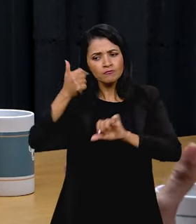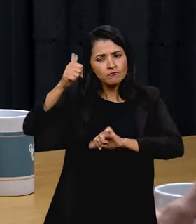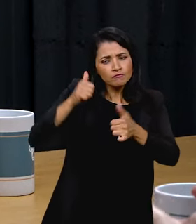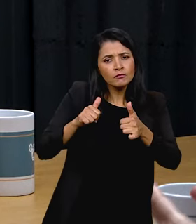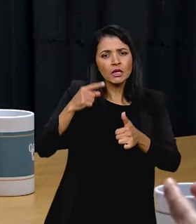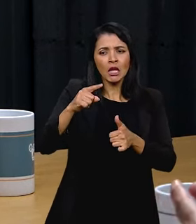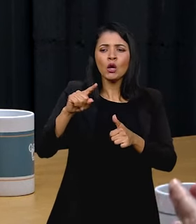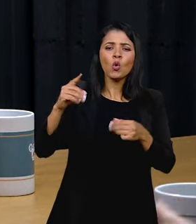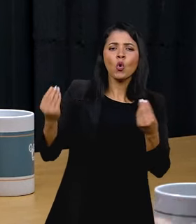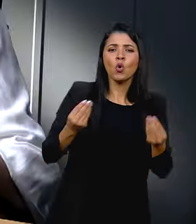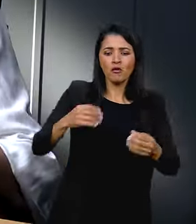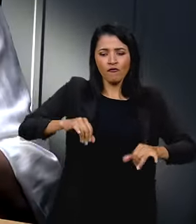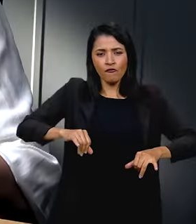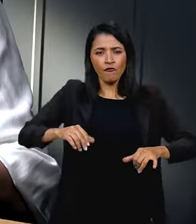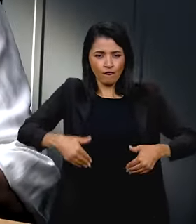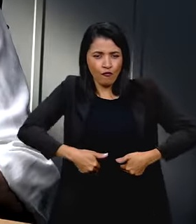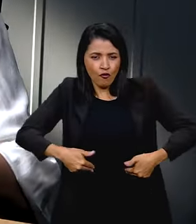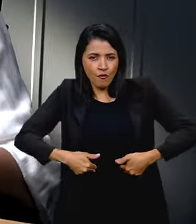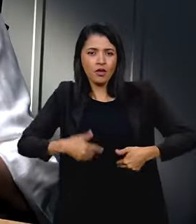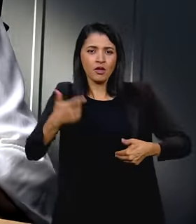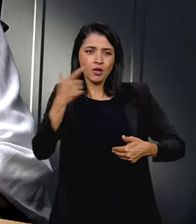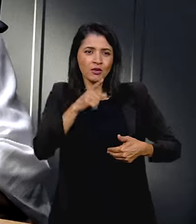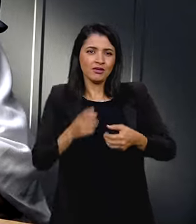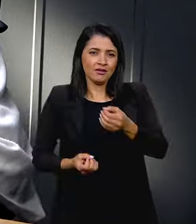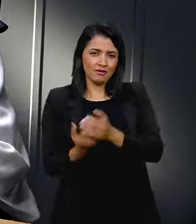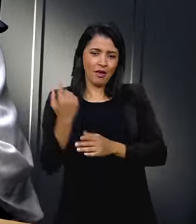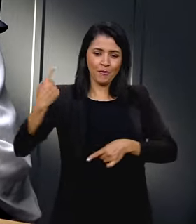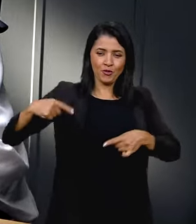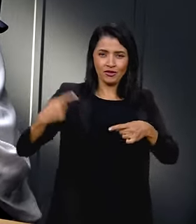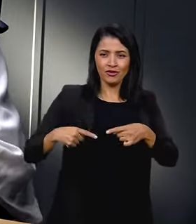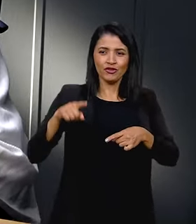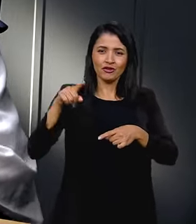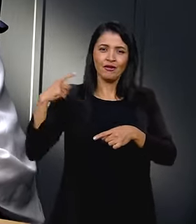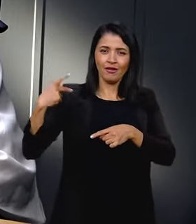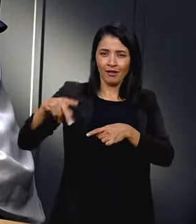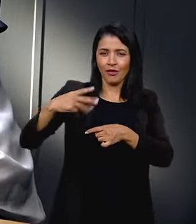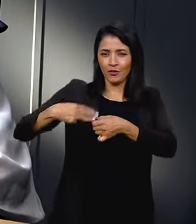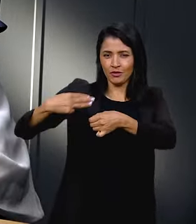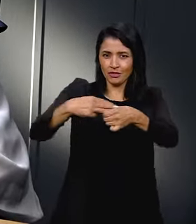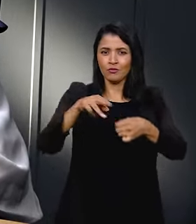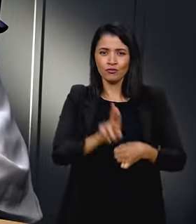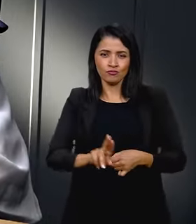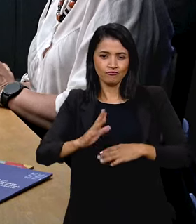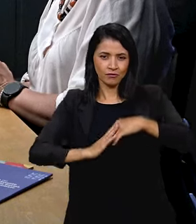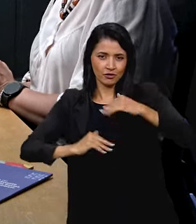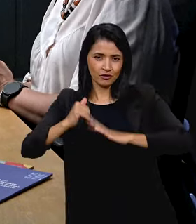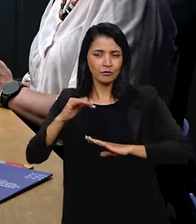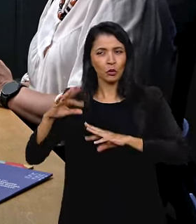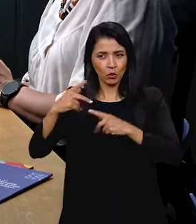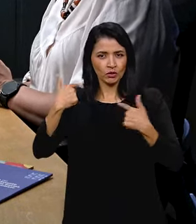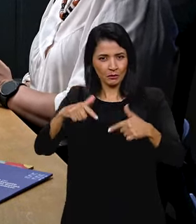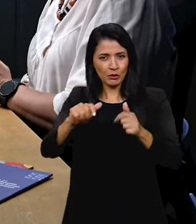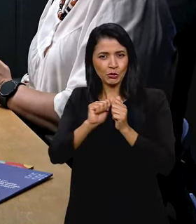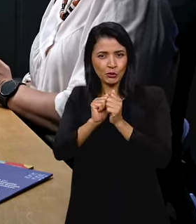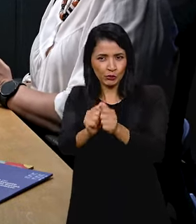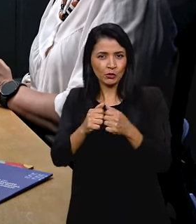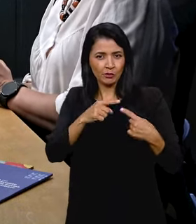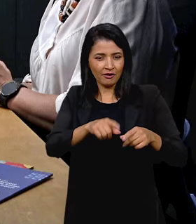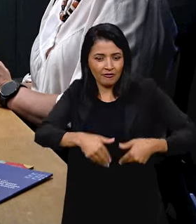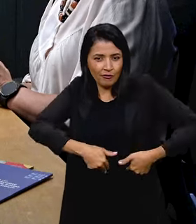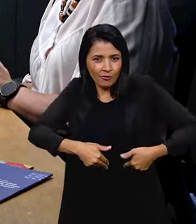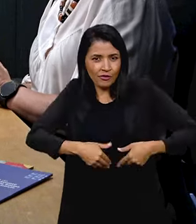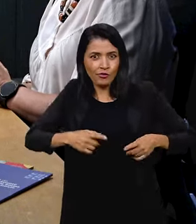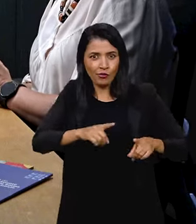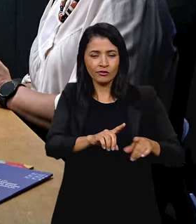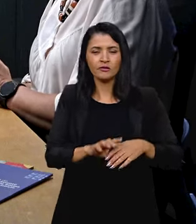fazer um diagnóstico da situação de fome e conseguir implementar a política eh de segurança alimentar no seus municípios todo mundo trabalhando junto no combate a